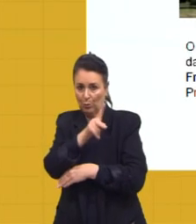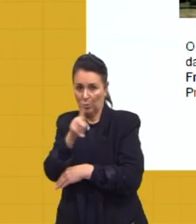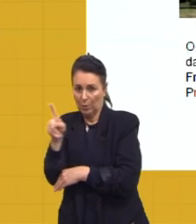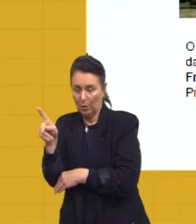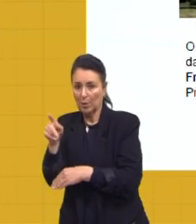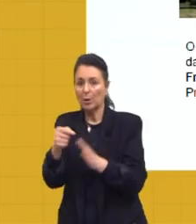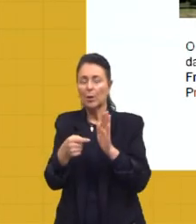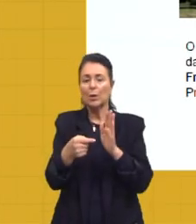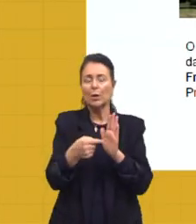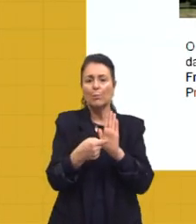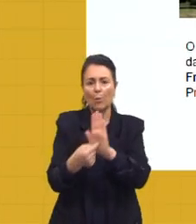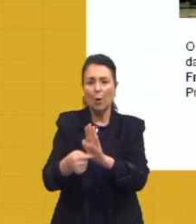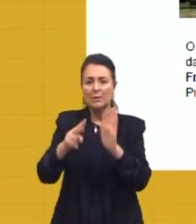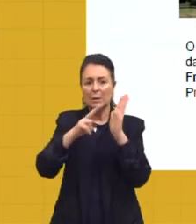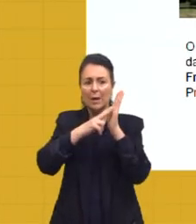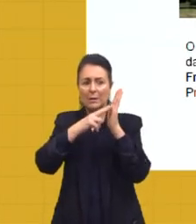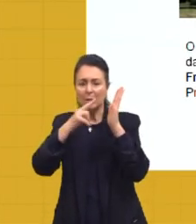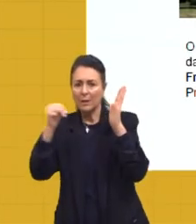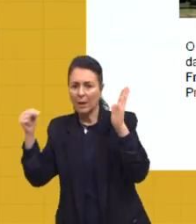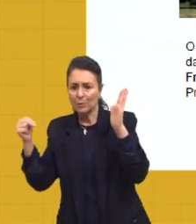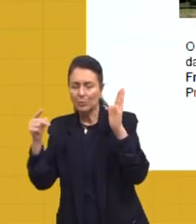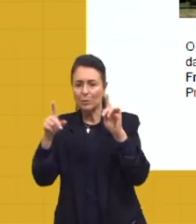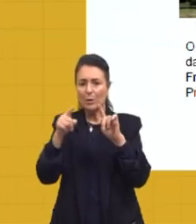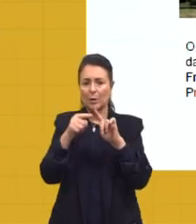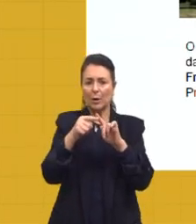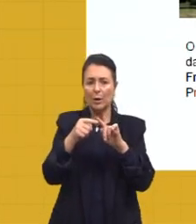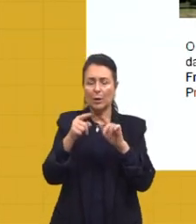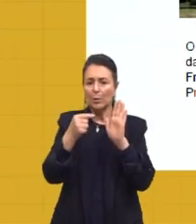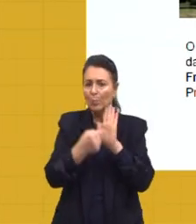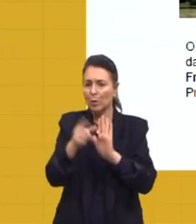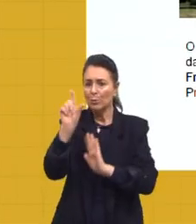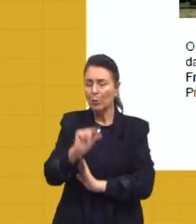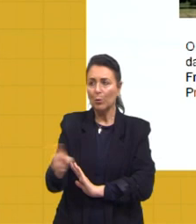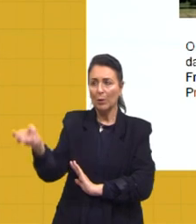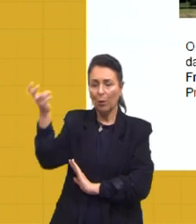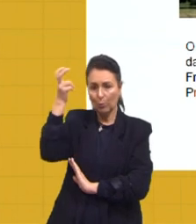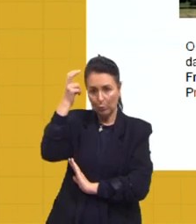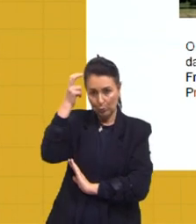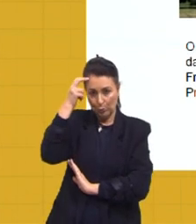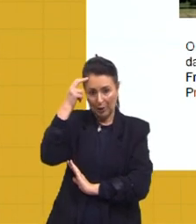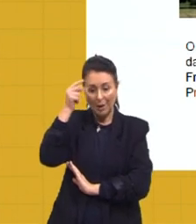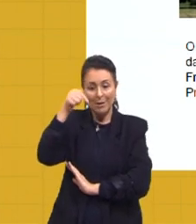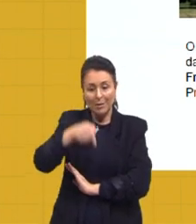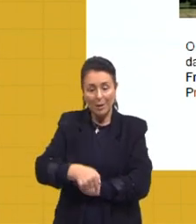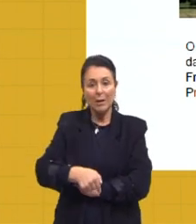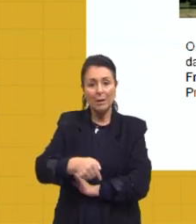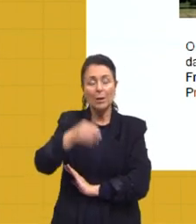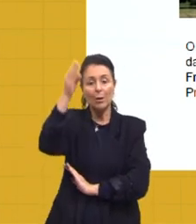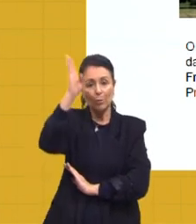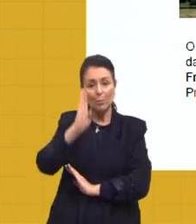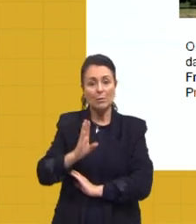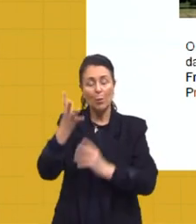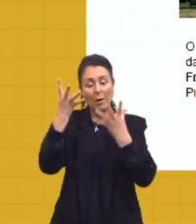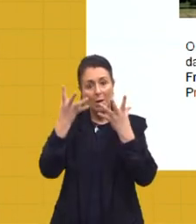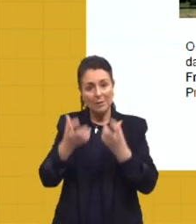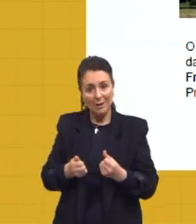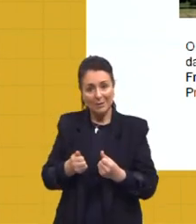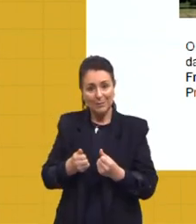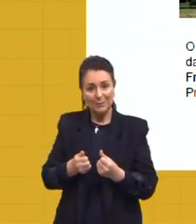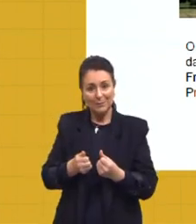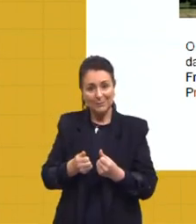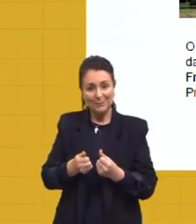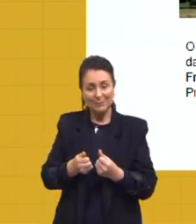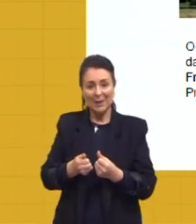um pouco dessa cultura que é então abraçada pelos artistas brasileiros sobretudo pelo Antonio Francisco de Lisboa